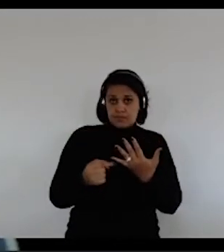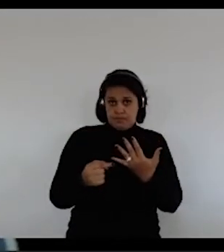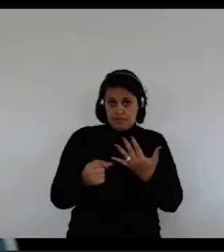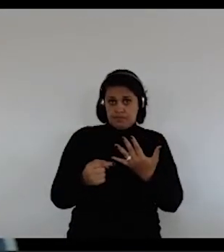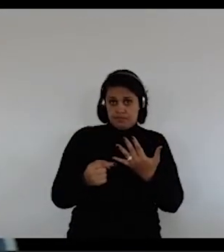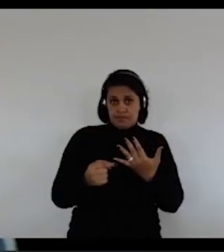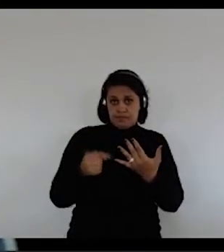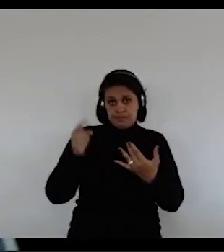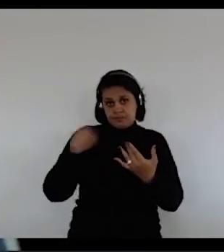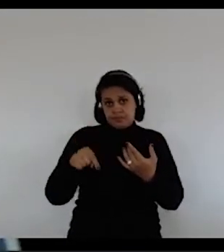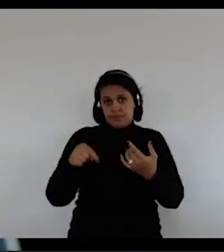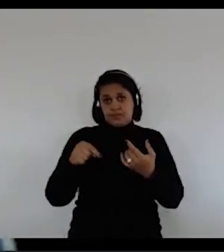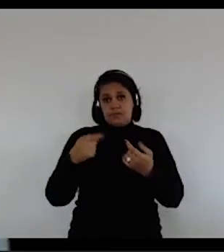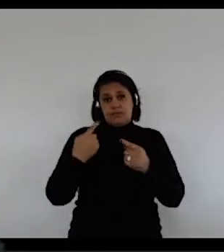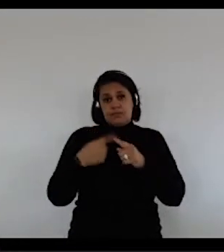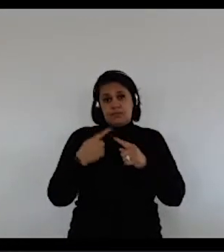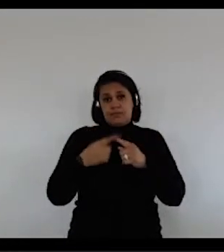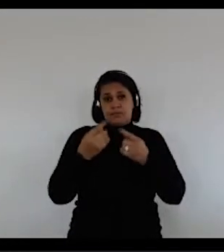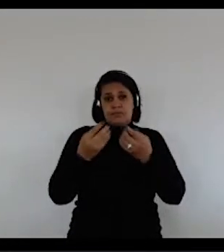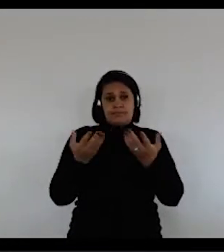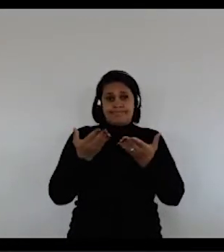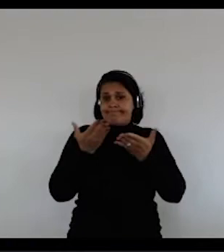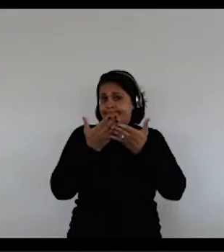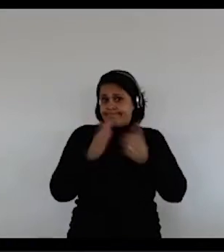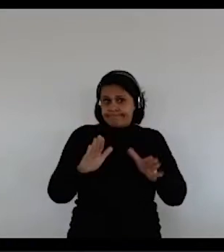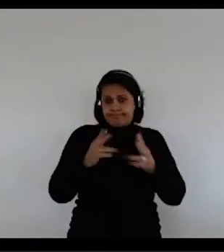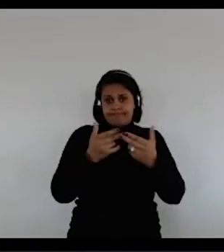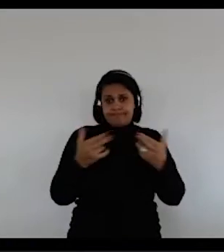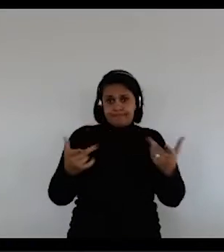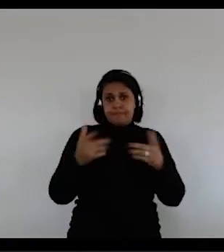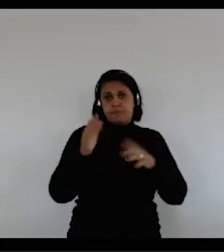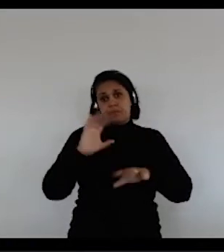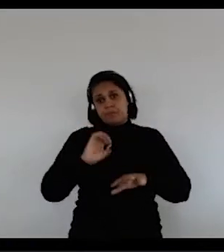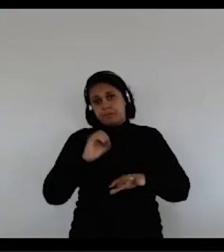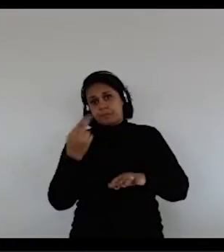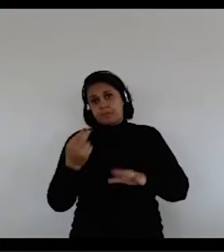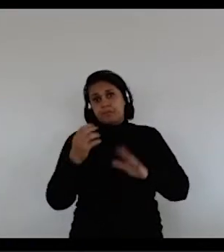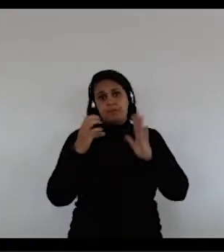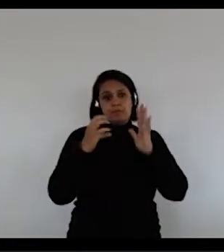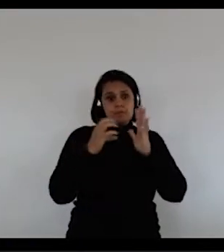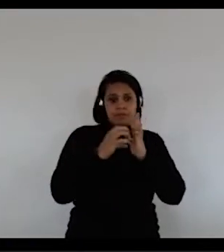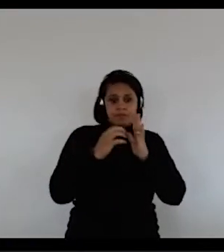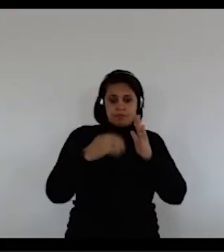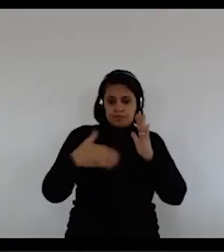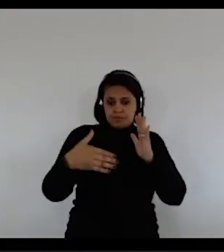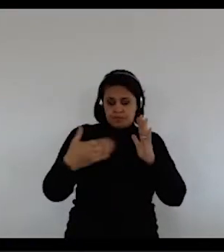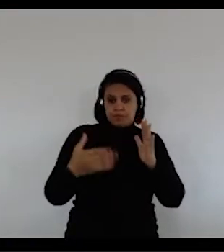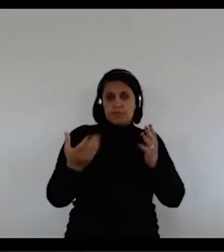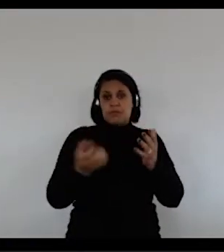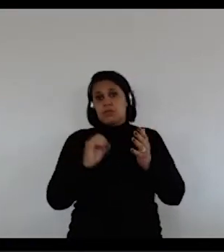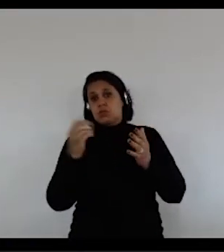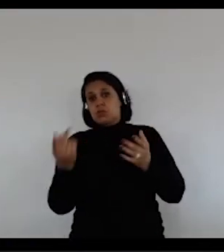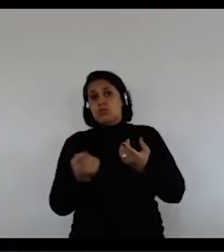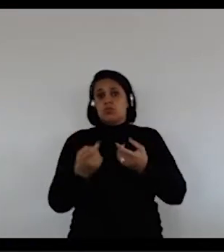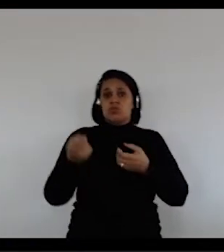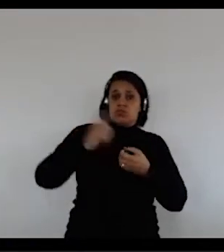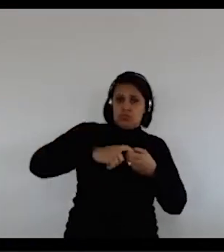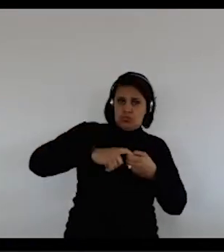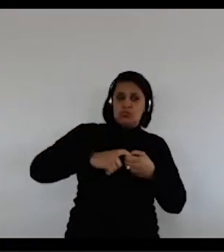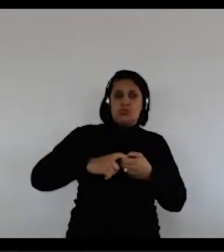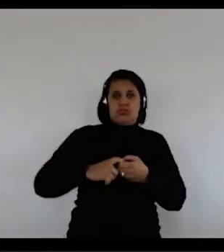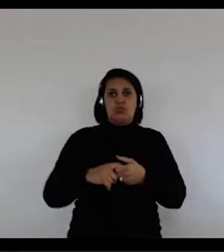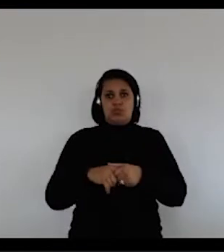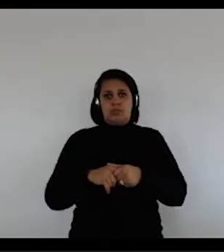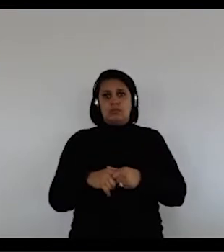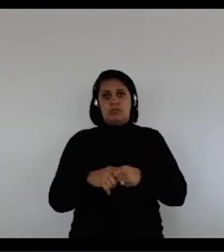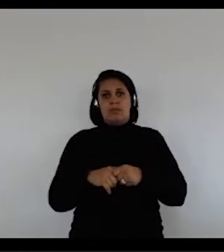por casos de insolvência e medidas do concurso e medidas societárias para facilitar